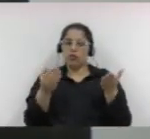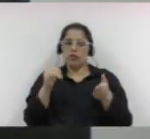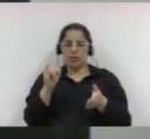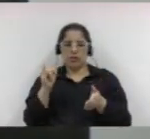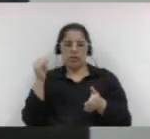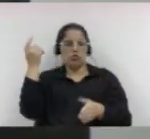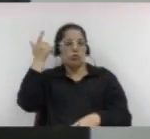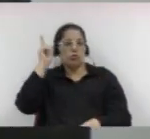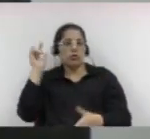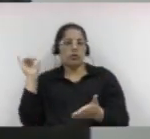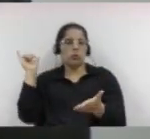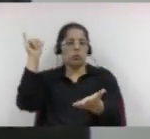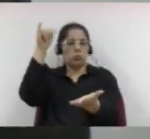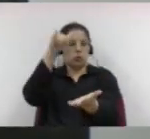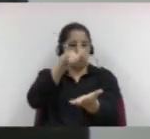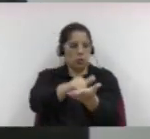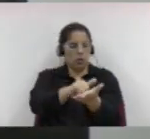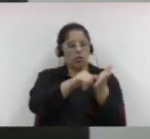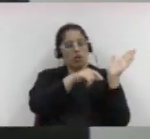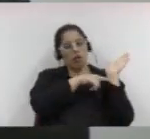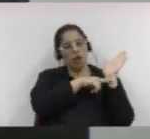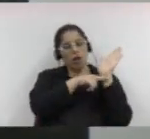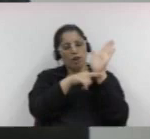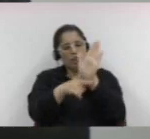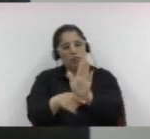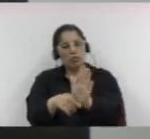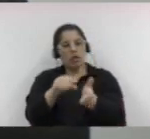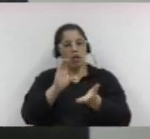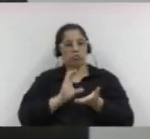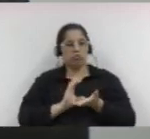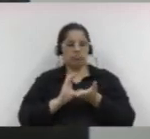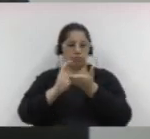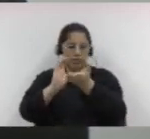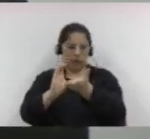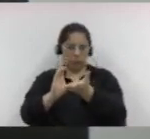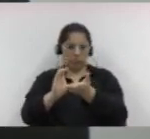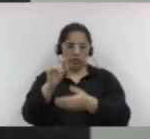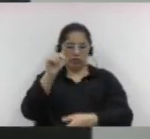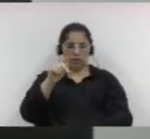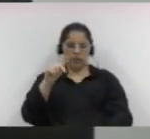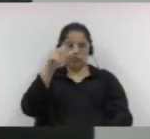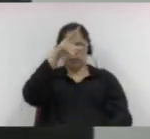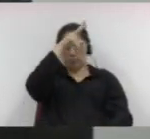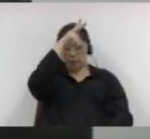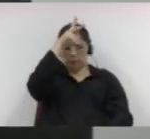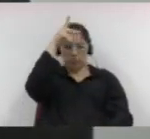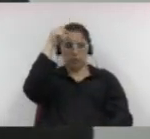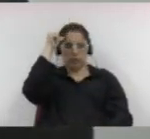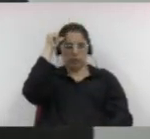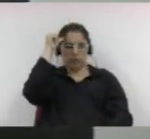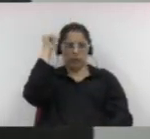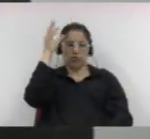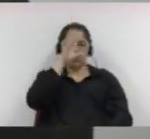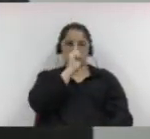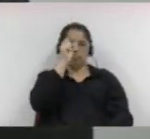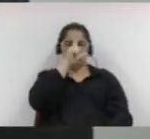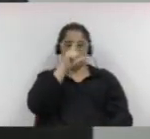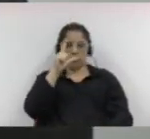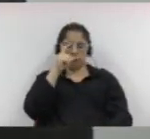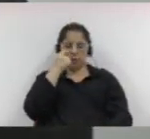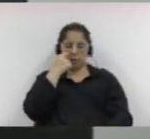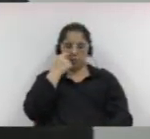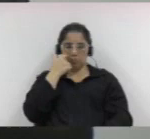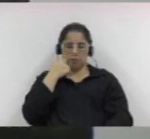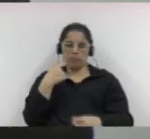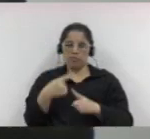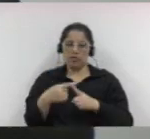fazer uma audiência pública, voltar a fazer esse debate para que ele passe a ser uma das reivindicações da nossa cidade, porque hoje não